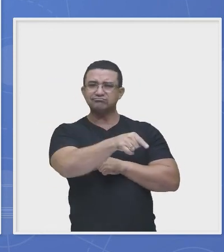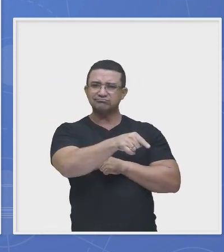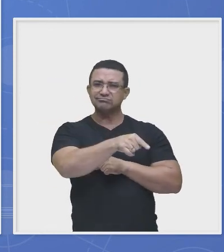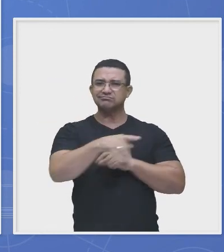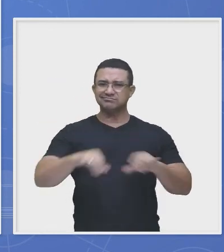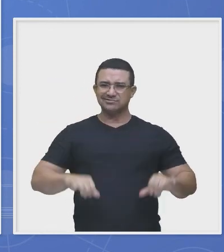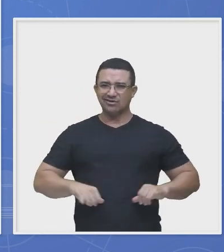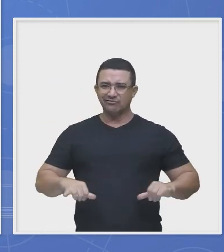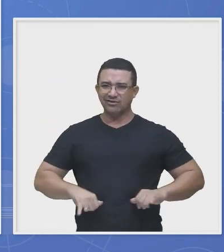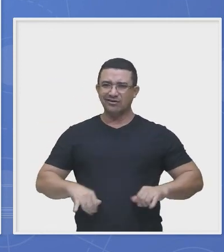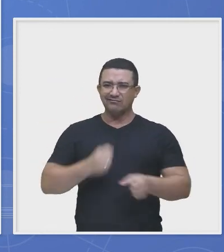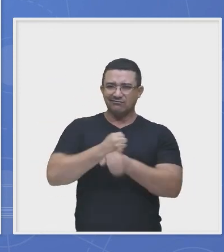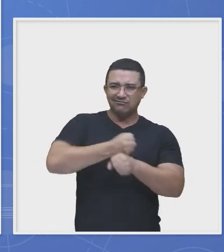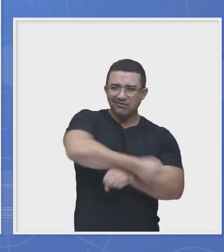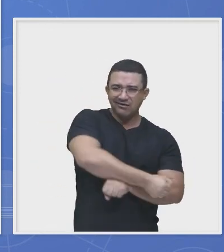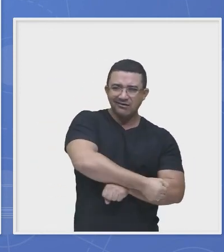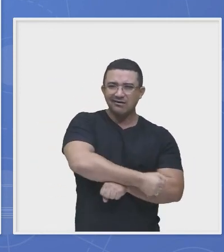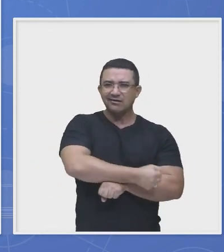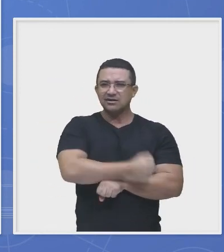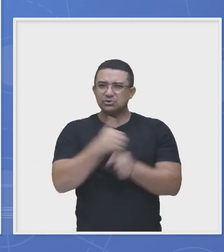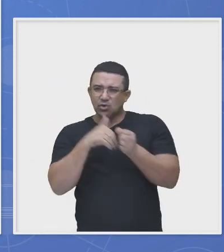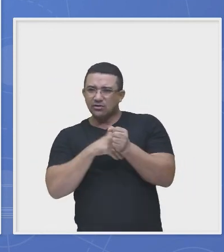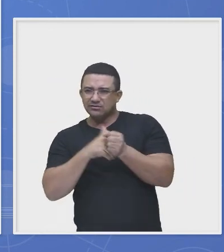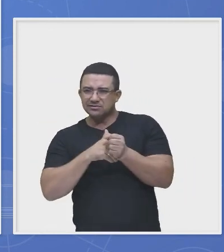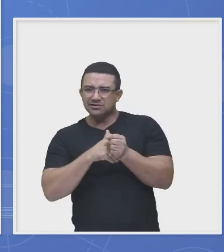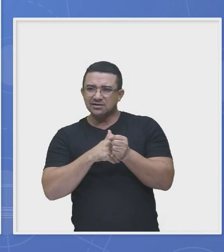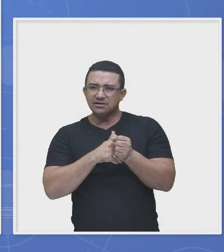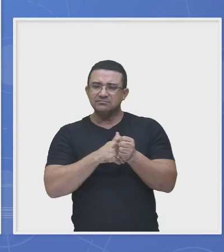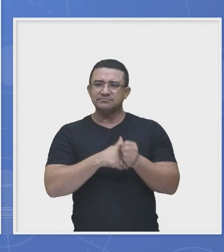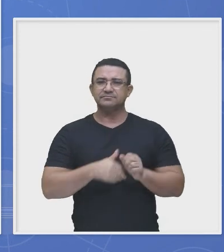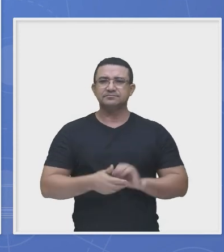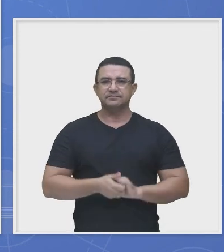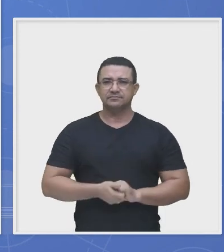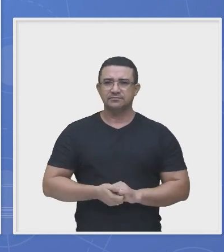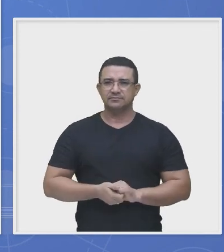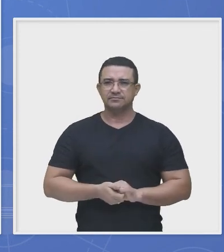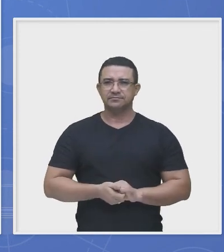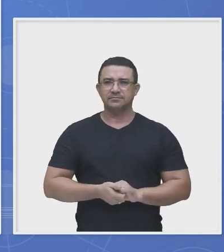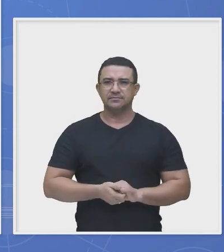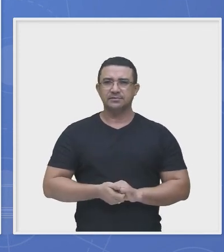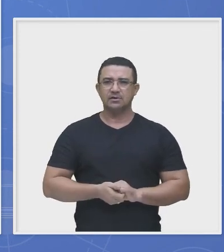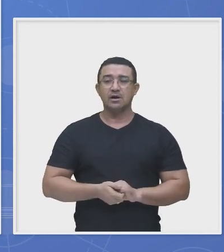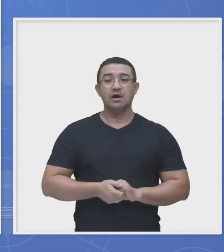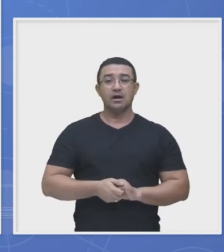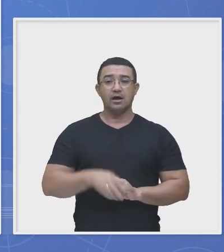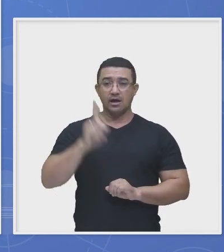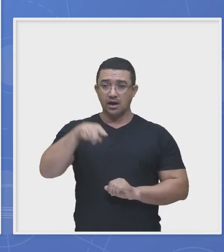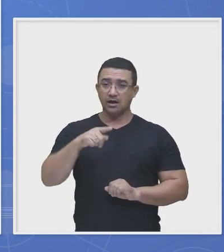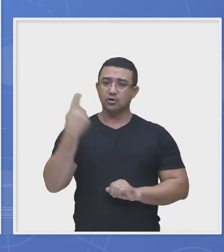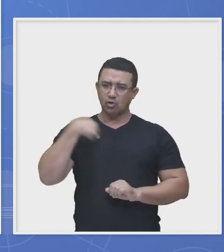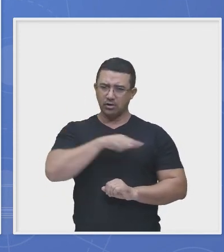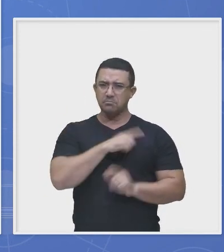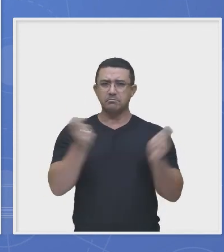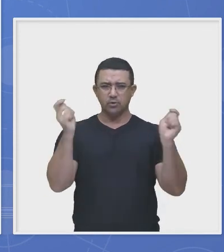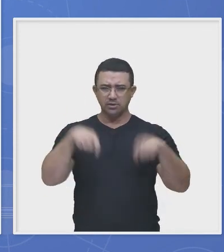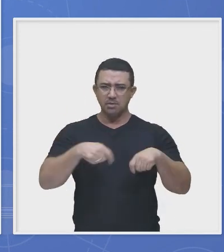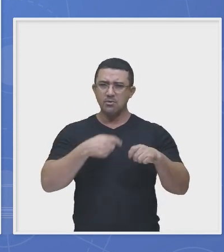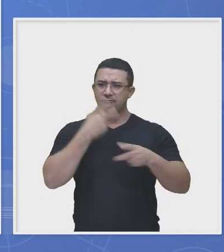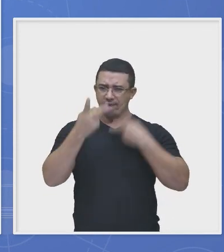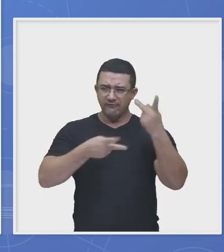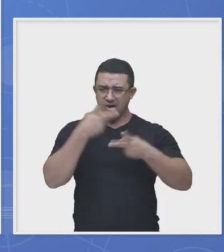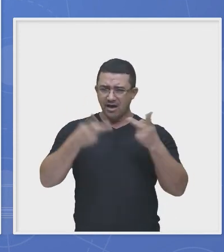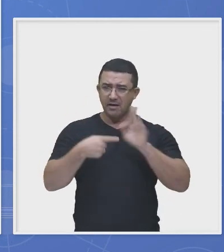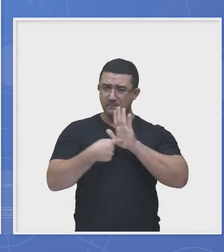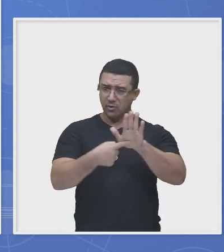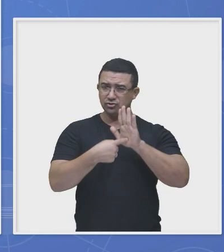escrava, maltratada até a morte, certo? Então percebam que é o que nós podemos afirmar com relação ao texto e com